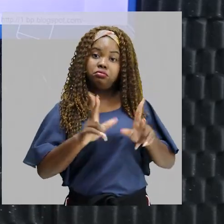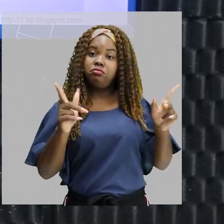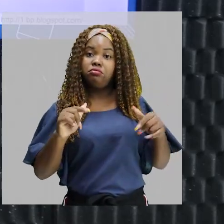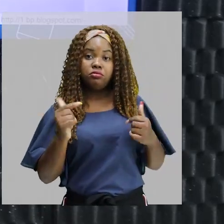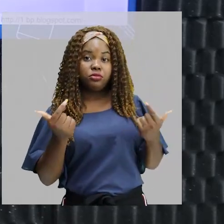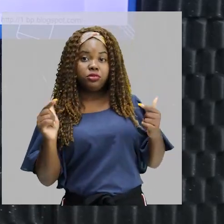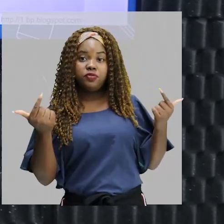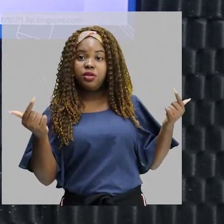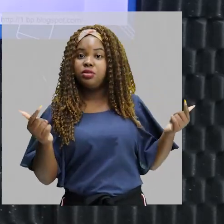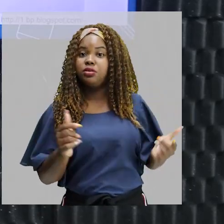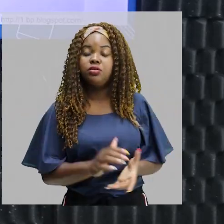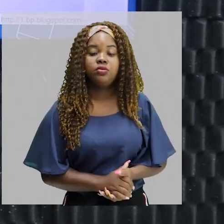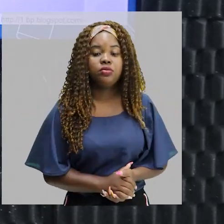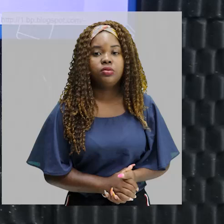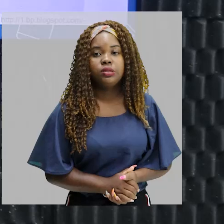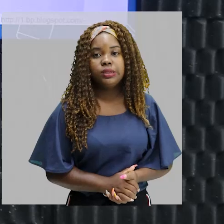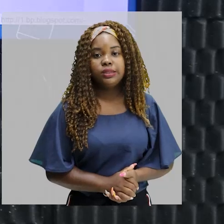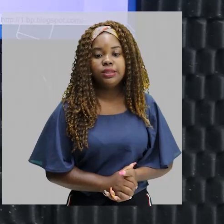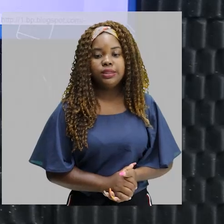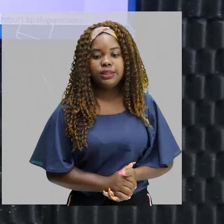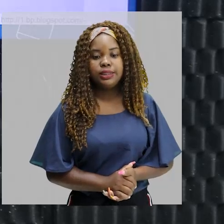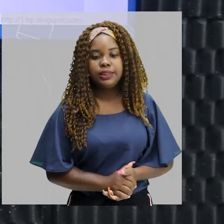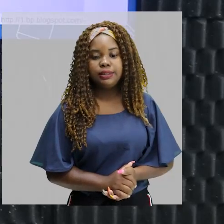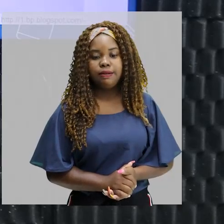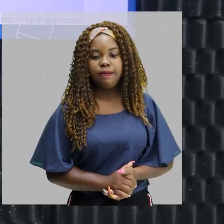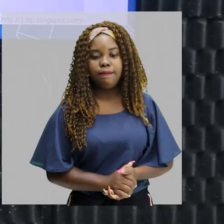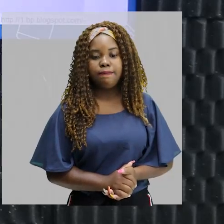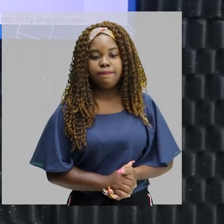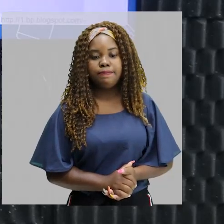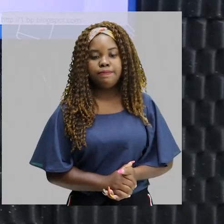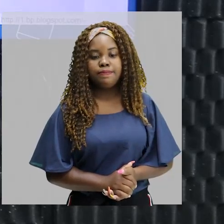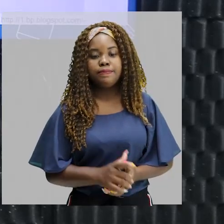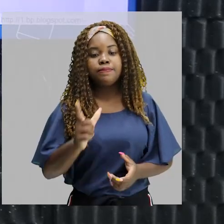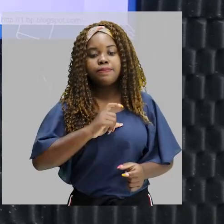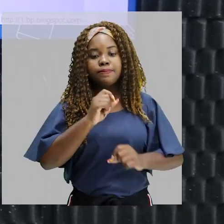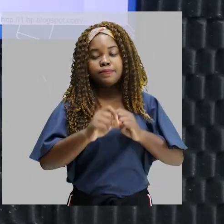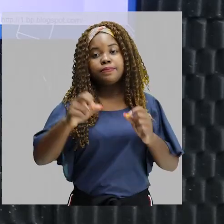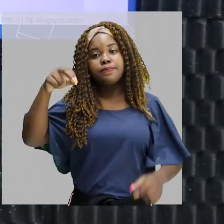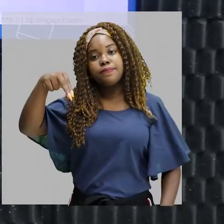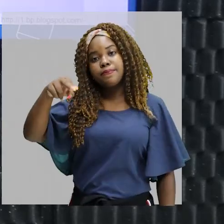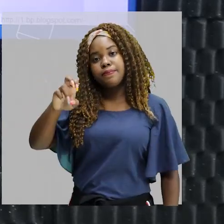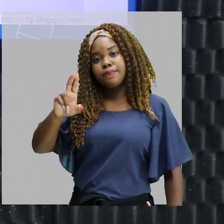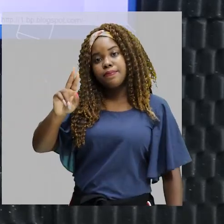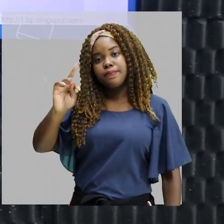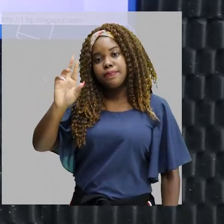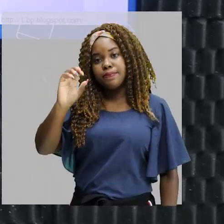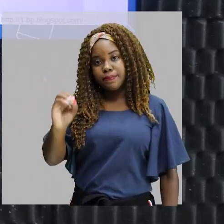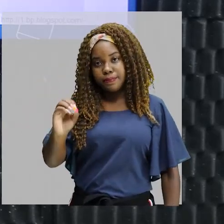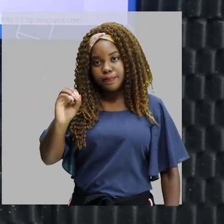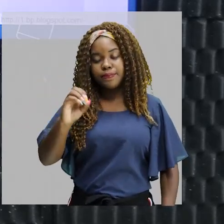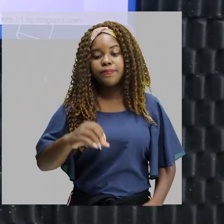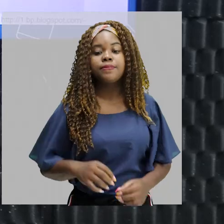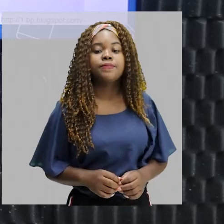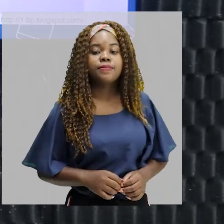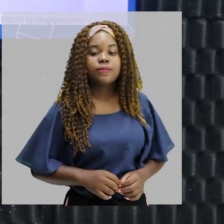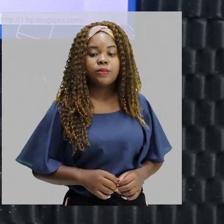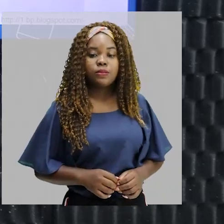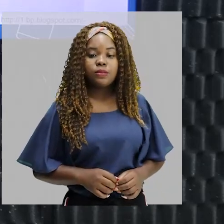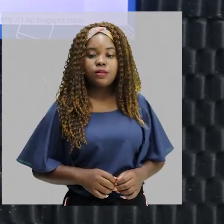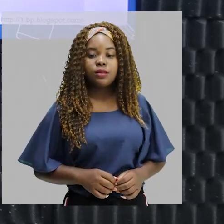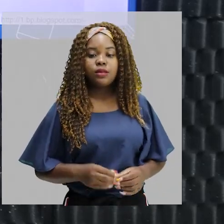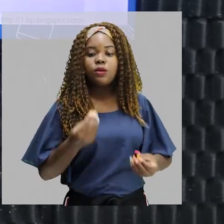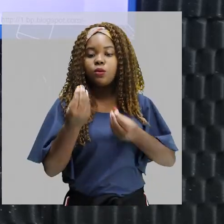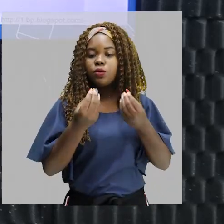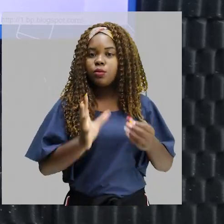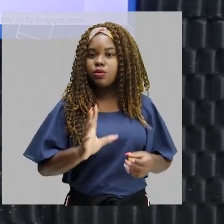tem dúvidas nenhuma. Eu tenho neutro, tá? Eu tenho o pronome definido no singular neutro. Então,